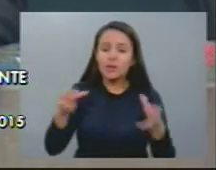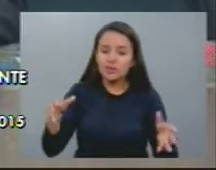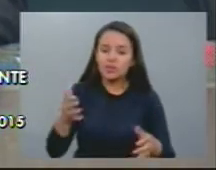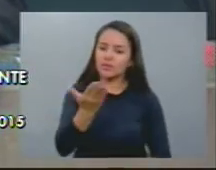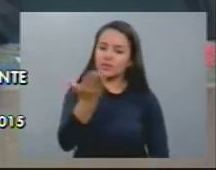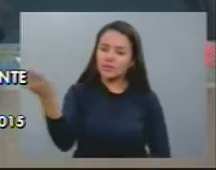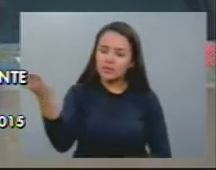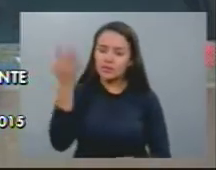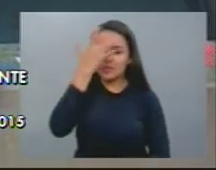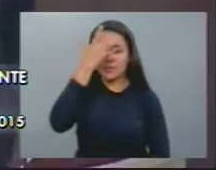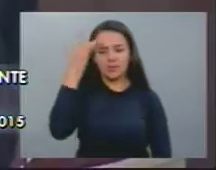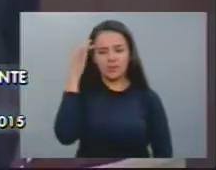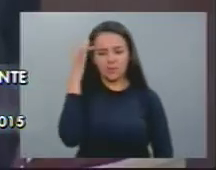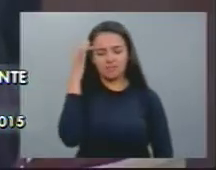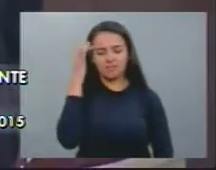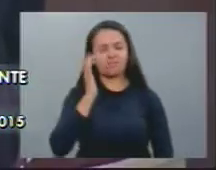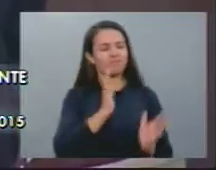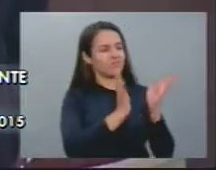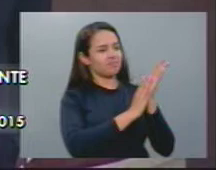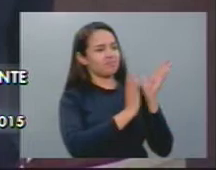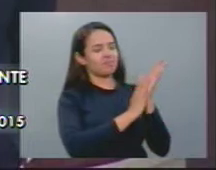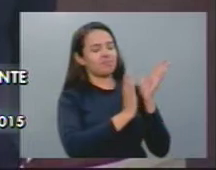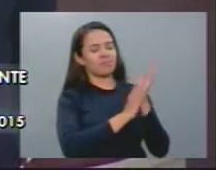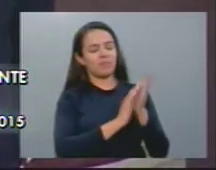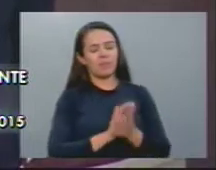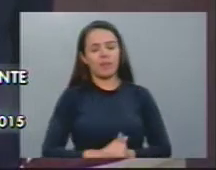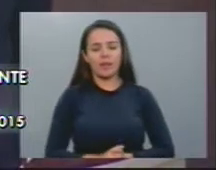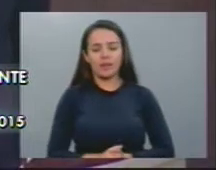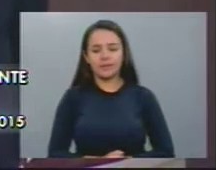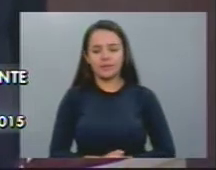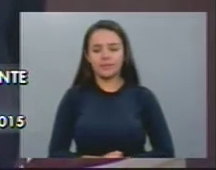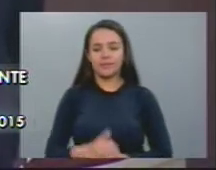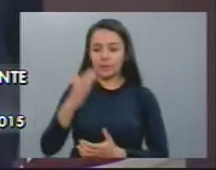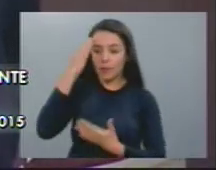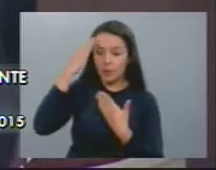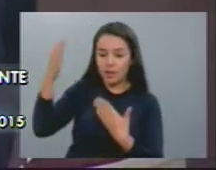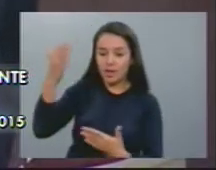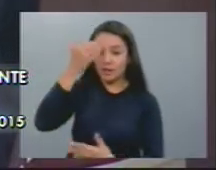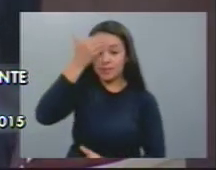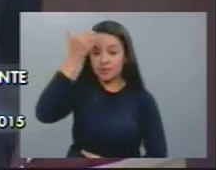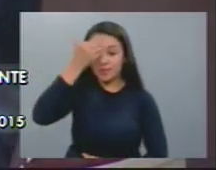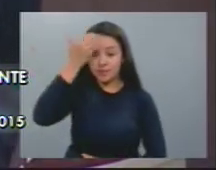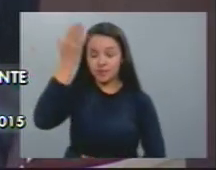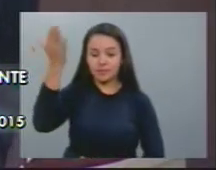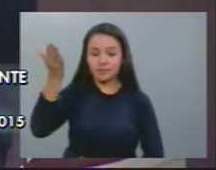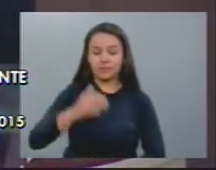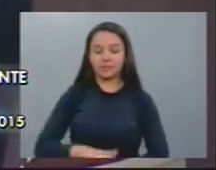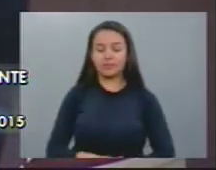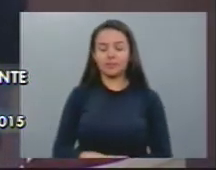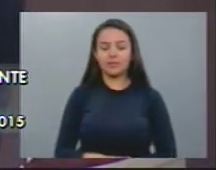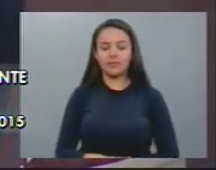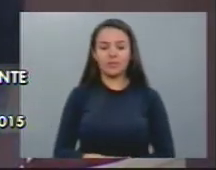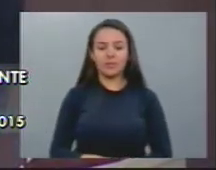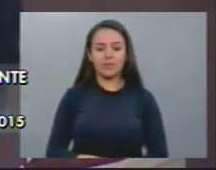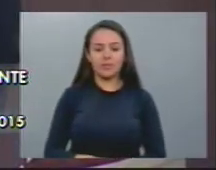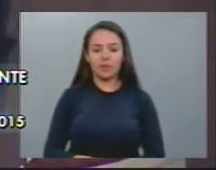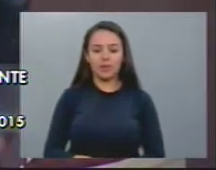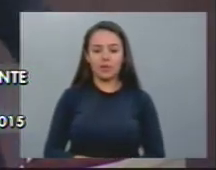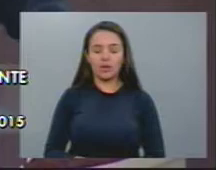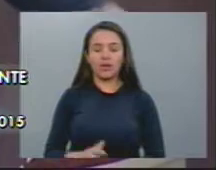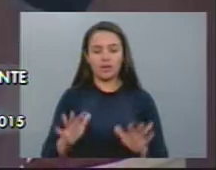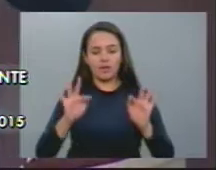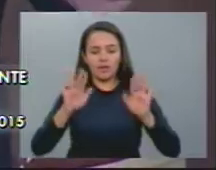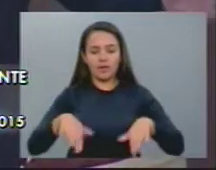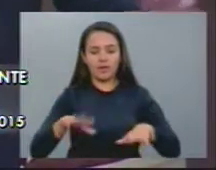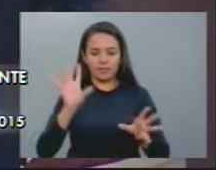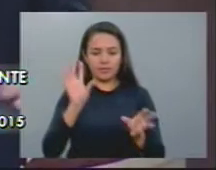Renato Rosendo. Eu agradeço, deputado Roberto, e agradeço também a generosidade da presidente, e já parto à conclusão.